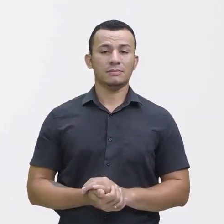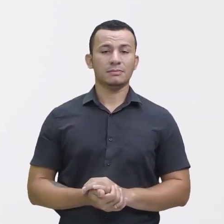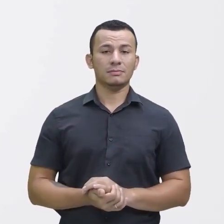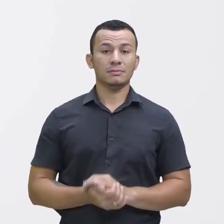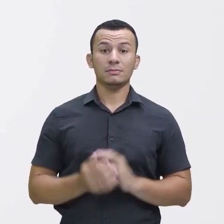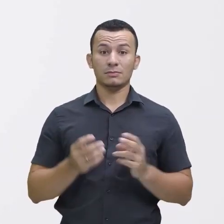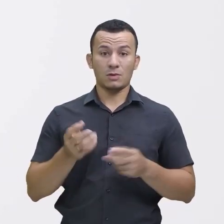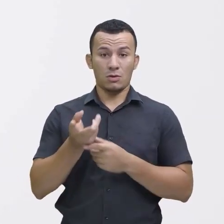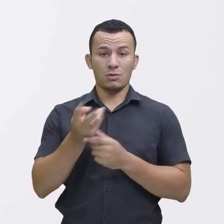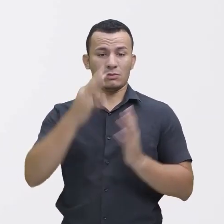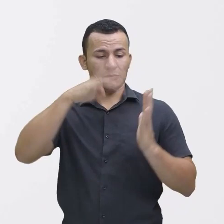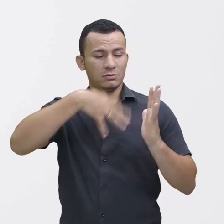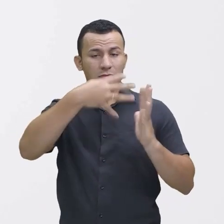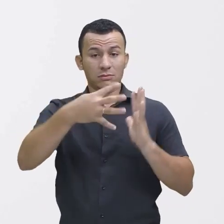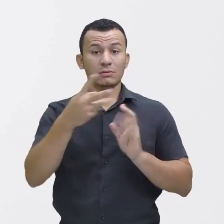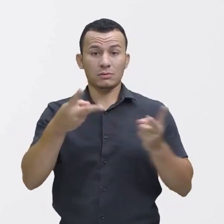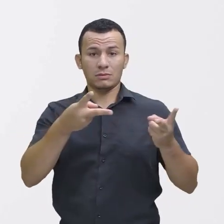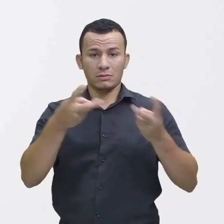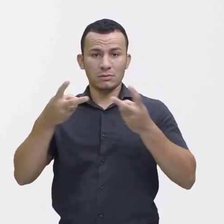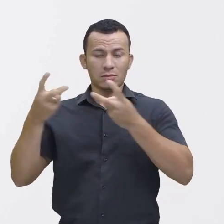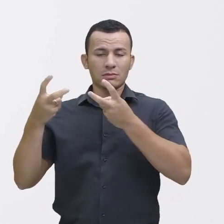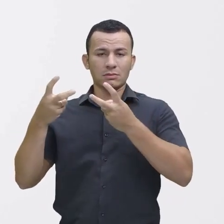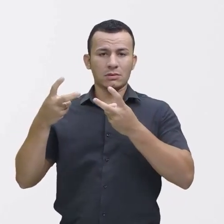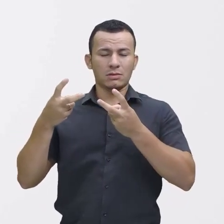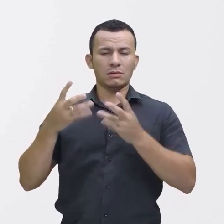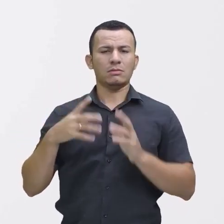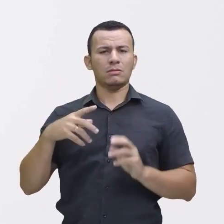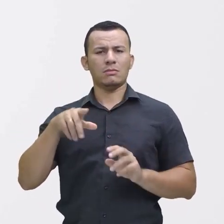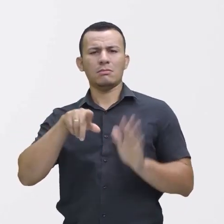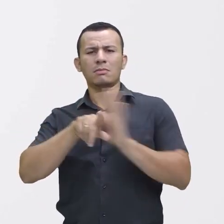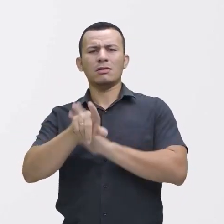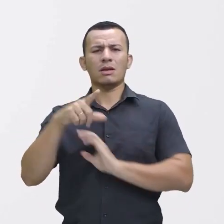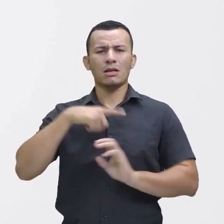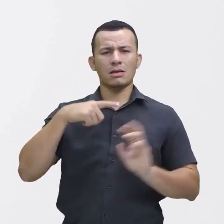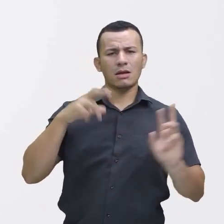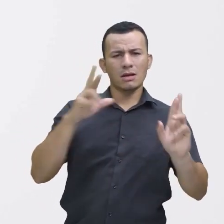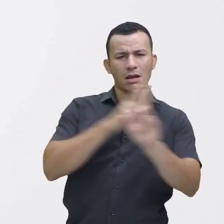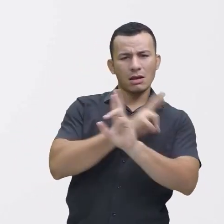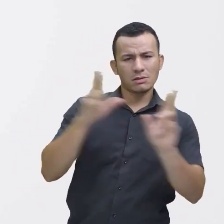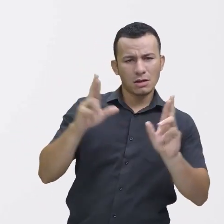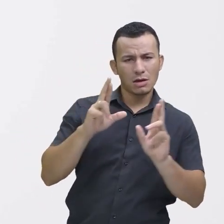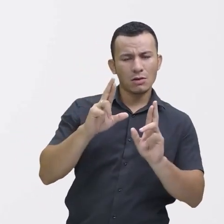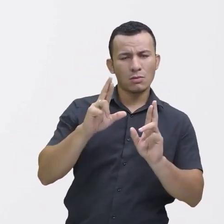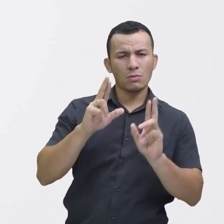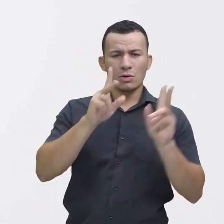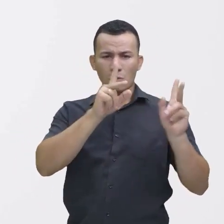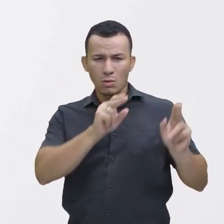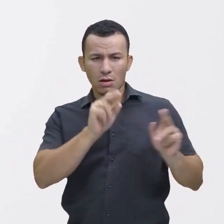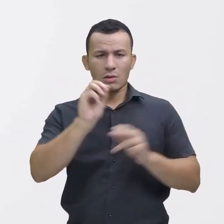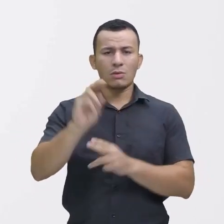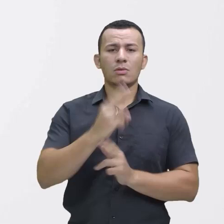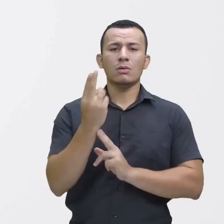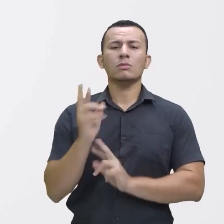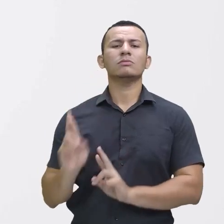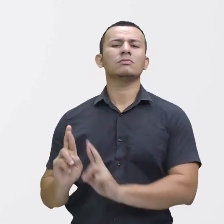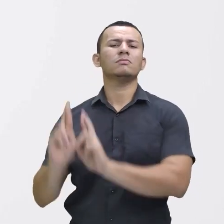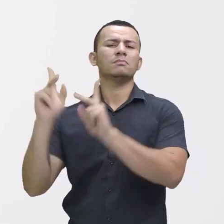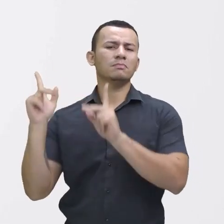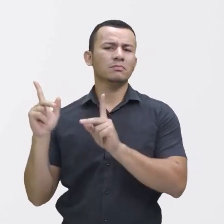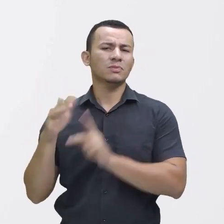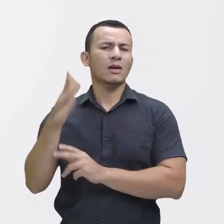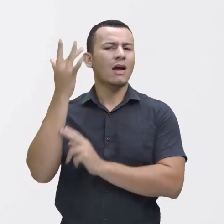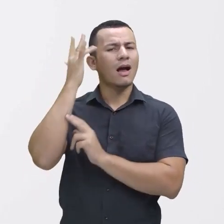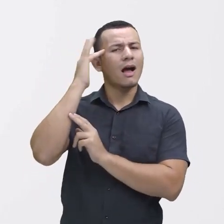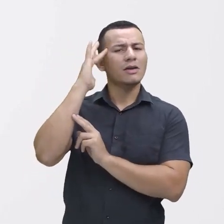Observe estas sentenças. Elas possuem uma relação de igualdade ou de diferença? O que você